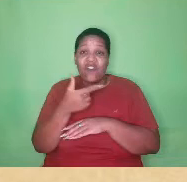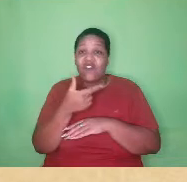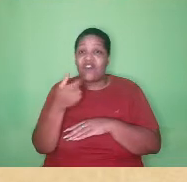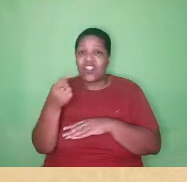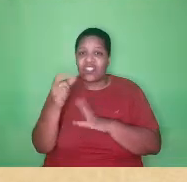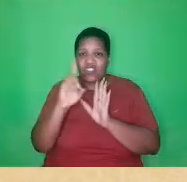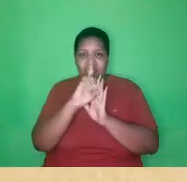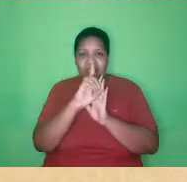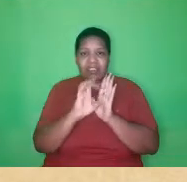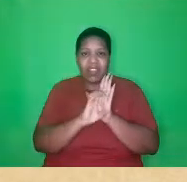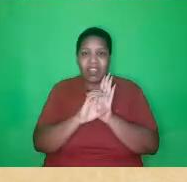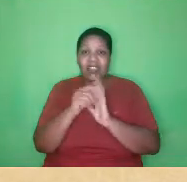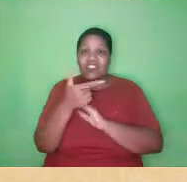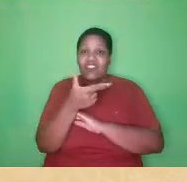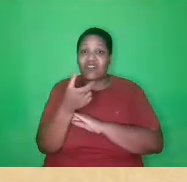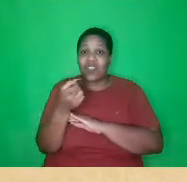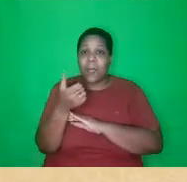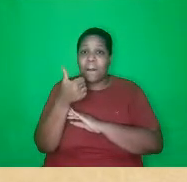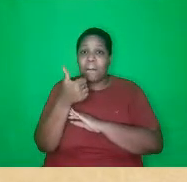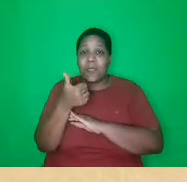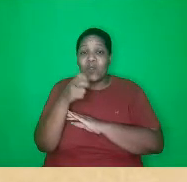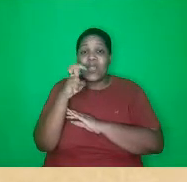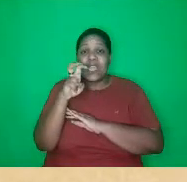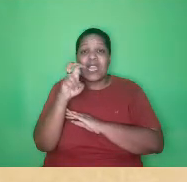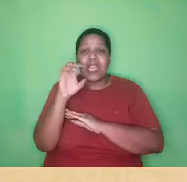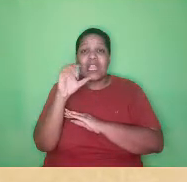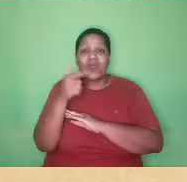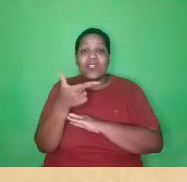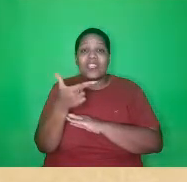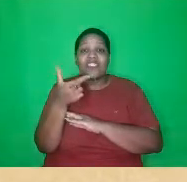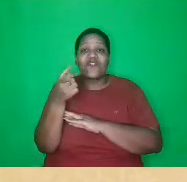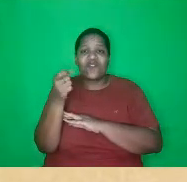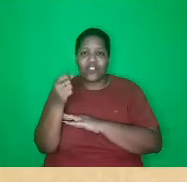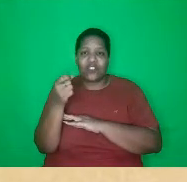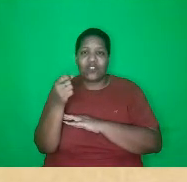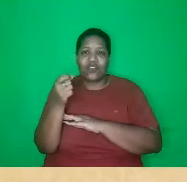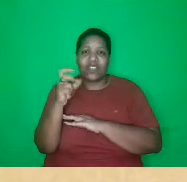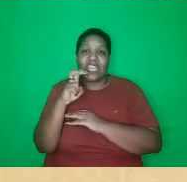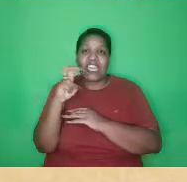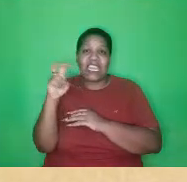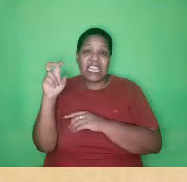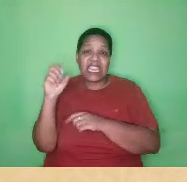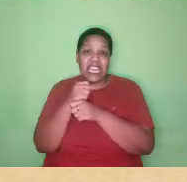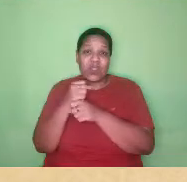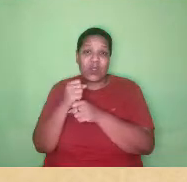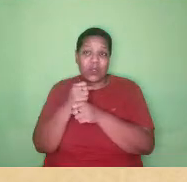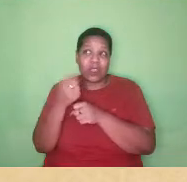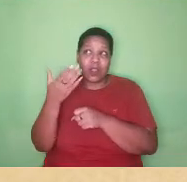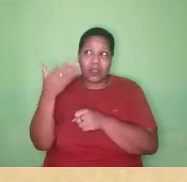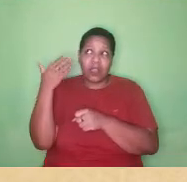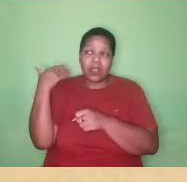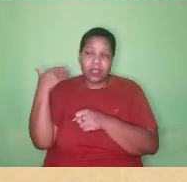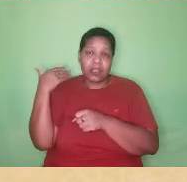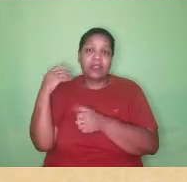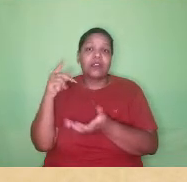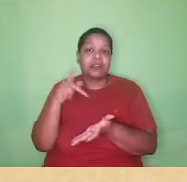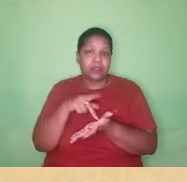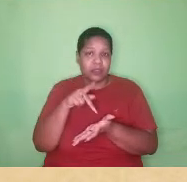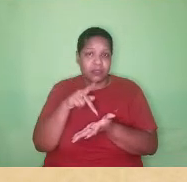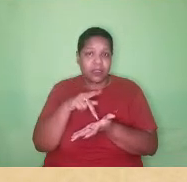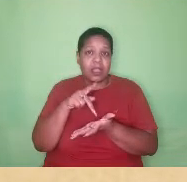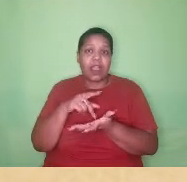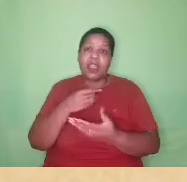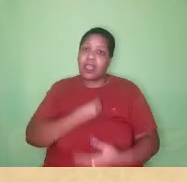né? 1520, portanto, 500 anos atrás, exatamente, já tem indicação da presença,